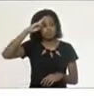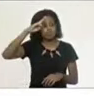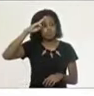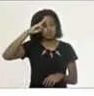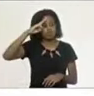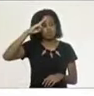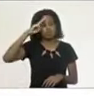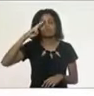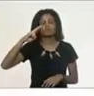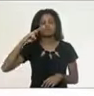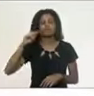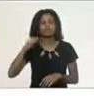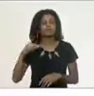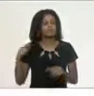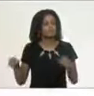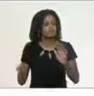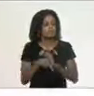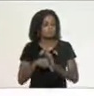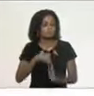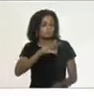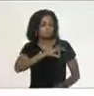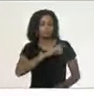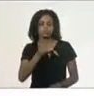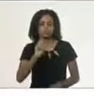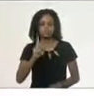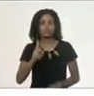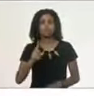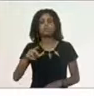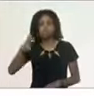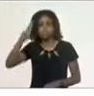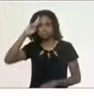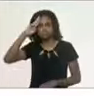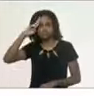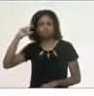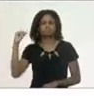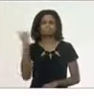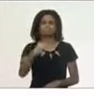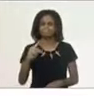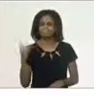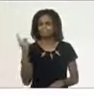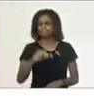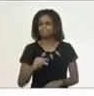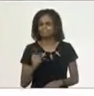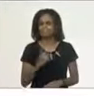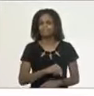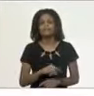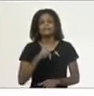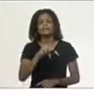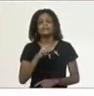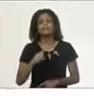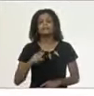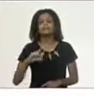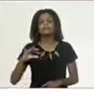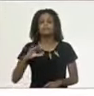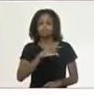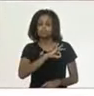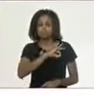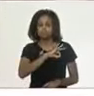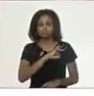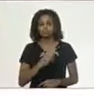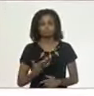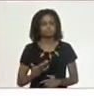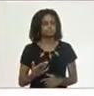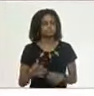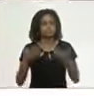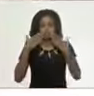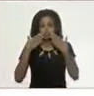mim, não representa a corporação numa atitude sana nessa contra um garoto que é policial militar e vem desempenhando uma função